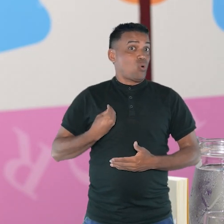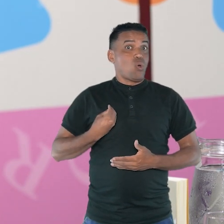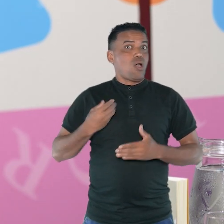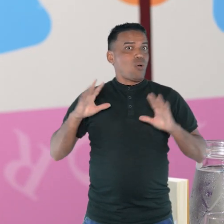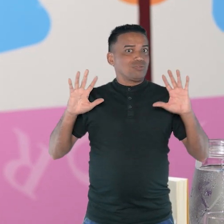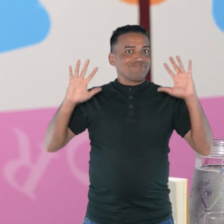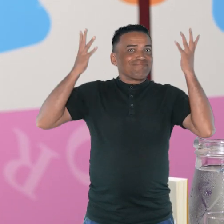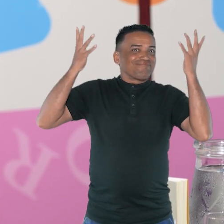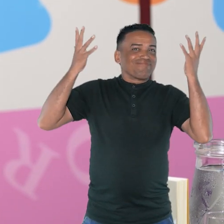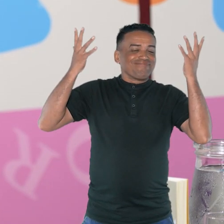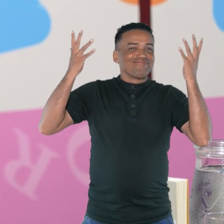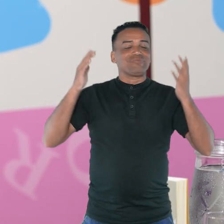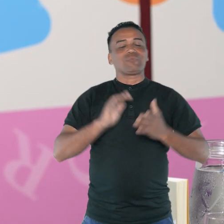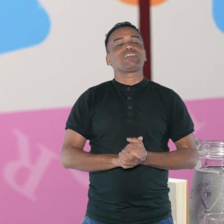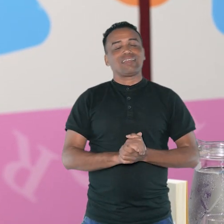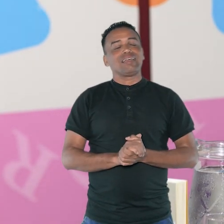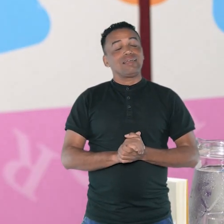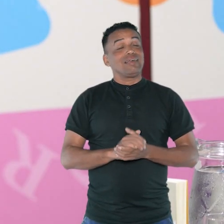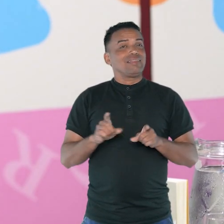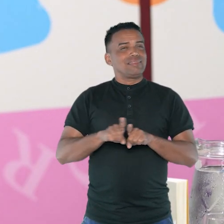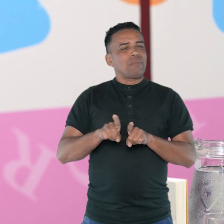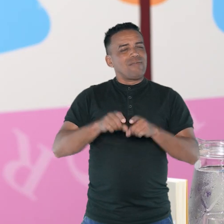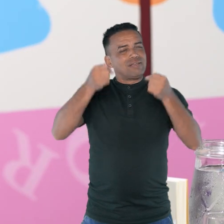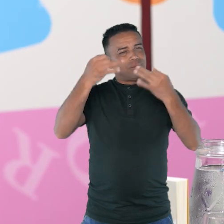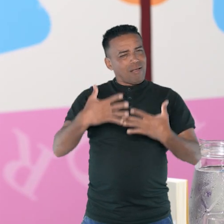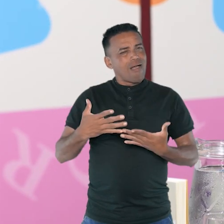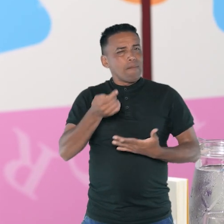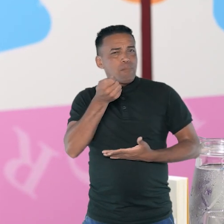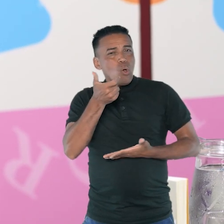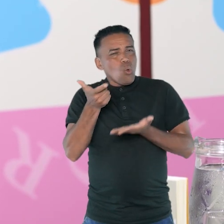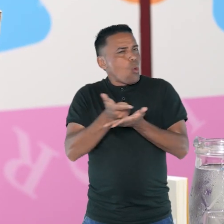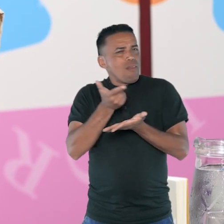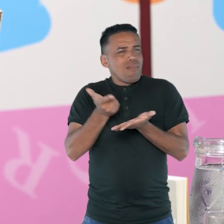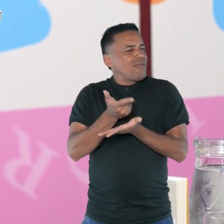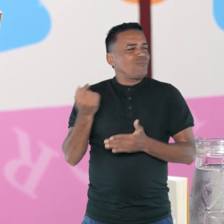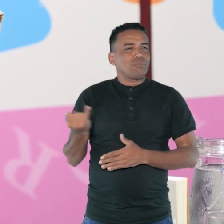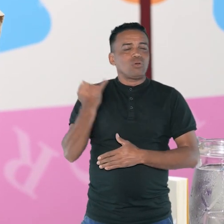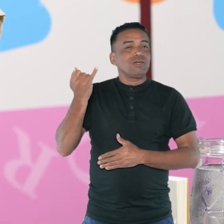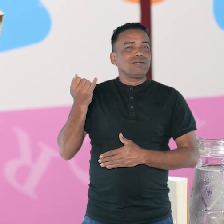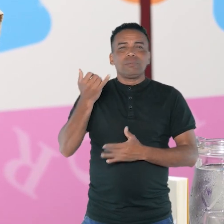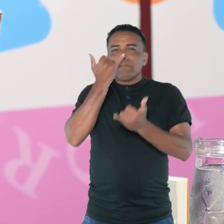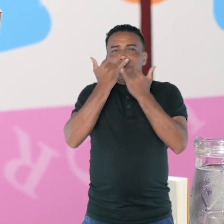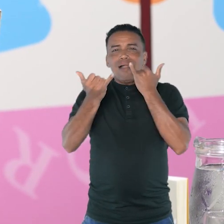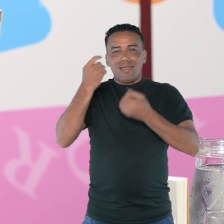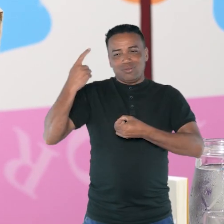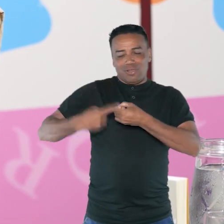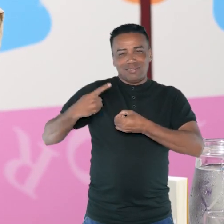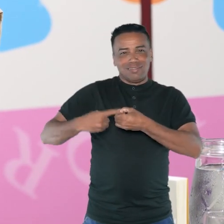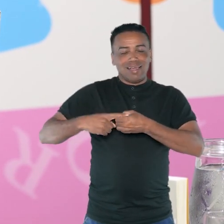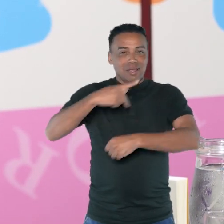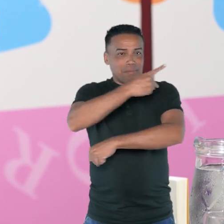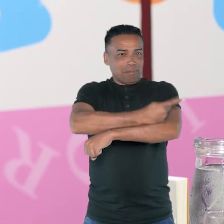pouco, e a gente vai falar um pouquinho sobre esse livro tão importante, que tem muito a cara de Paracatu, viu, Andressa?